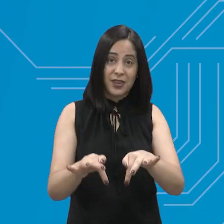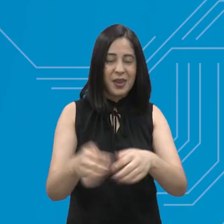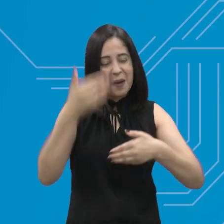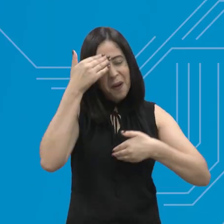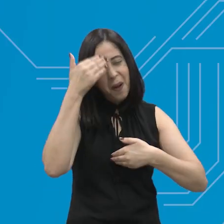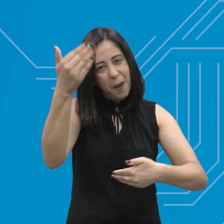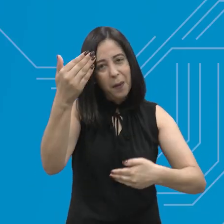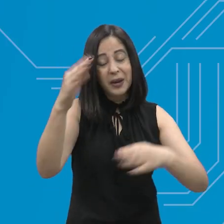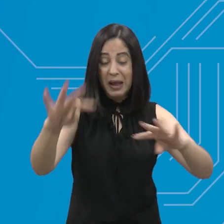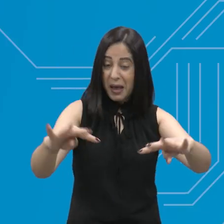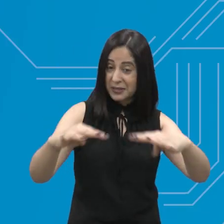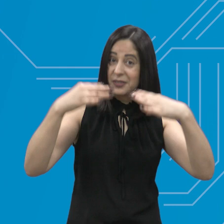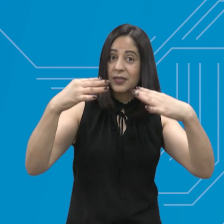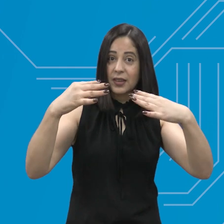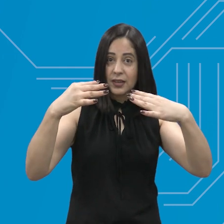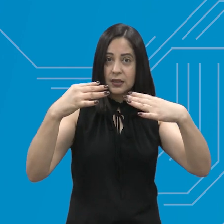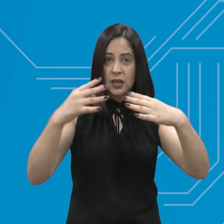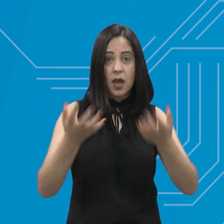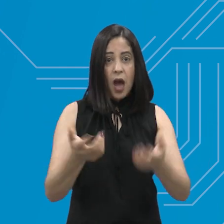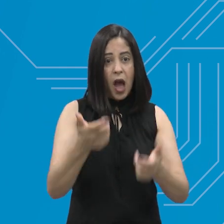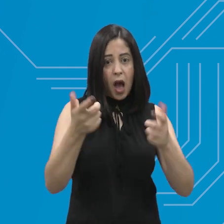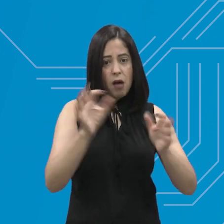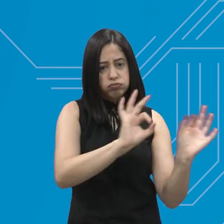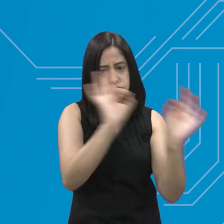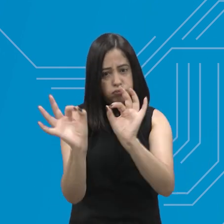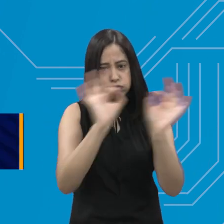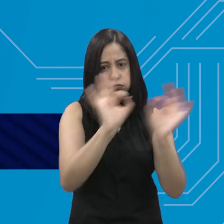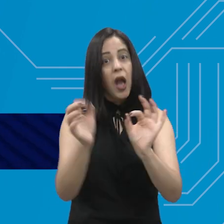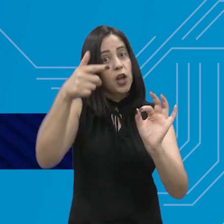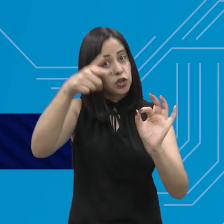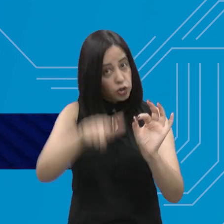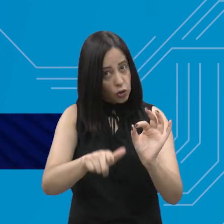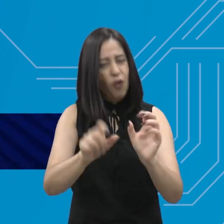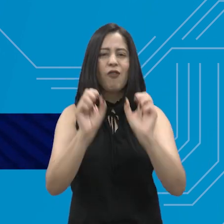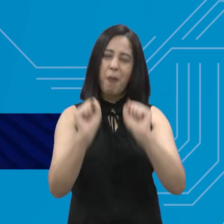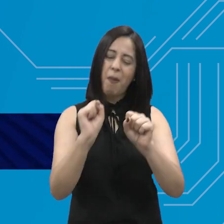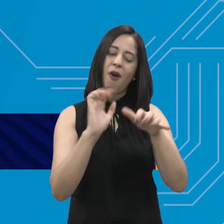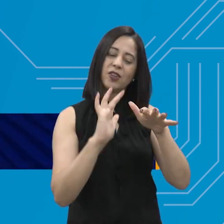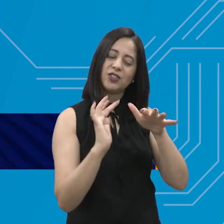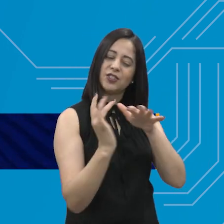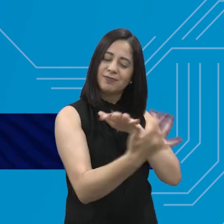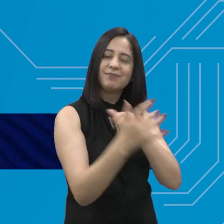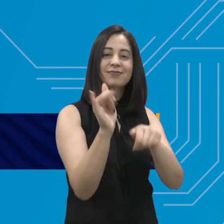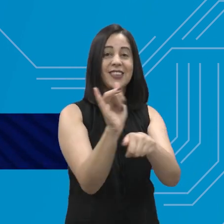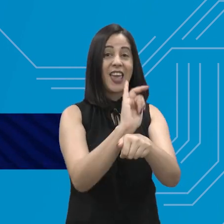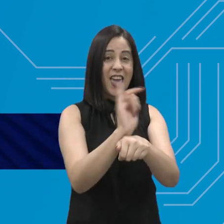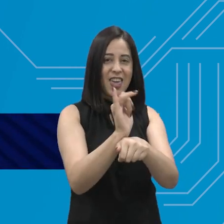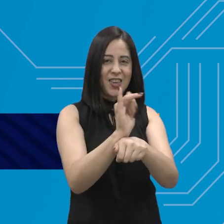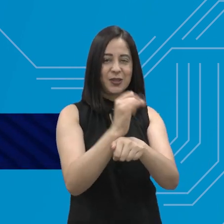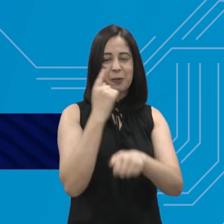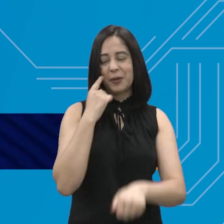Legislativa termina aqui. Muito obrigada pela companhia. Se quiser rever as reportagens, basta